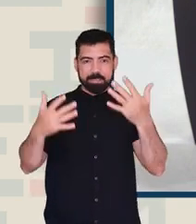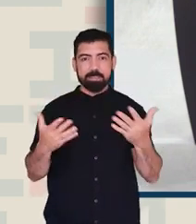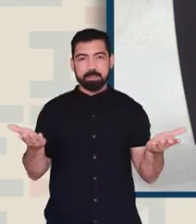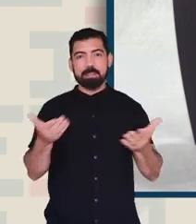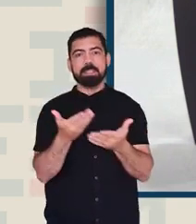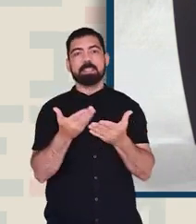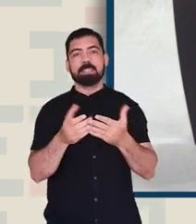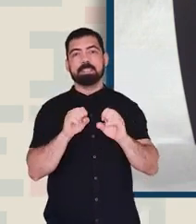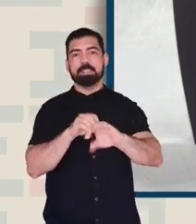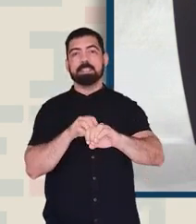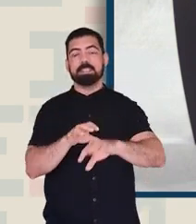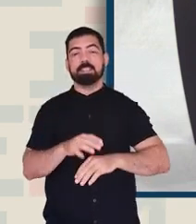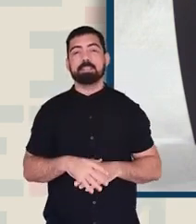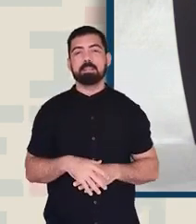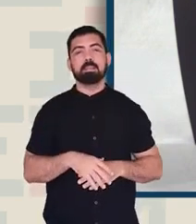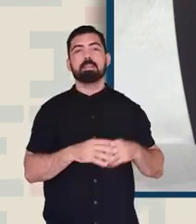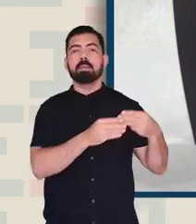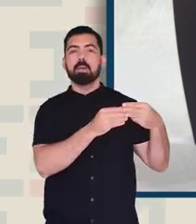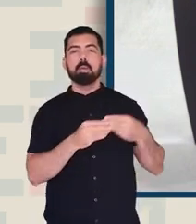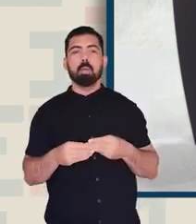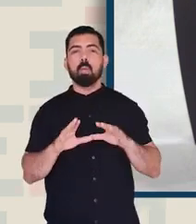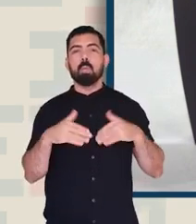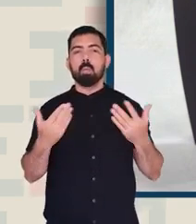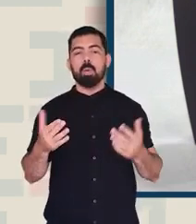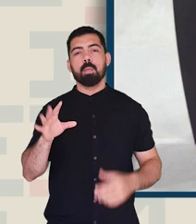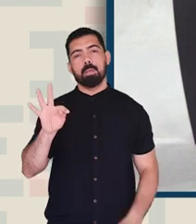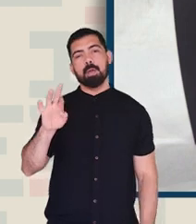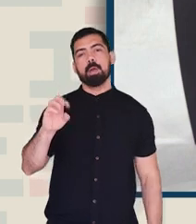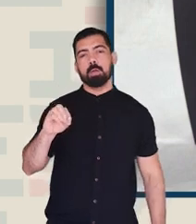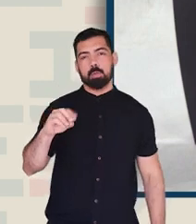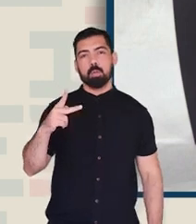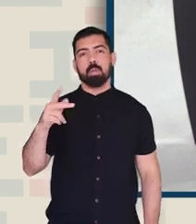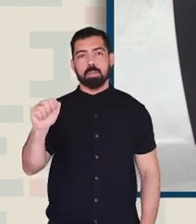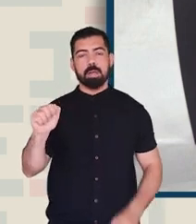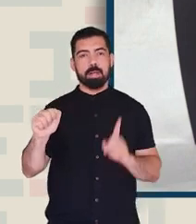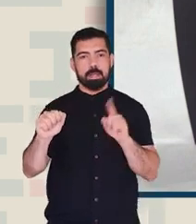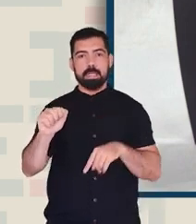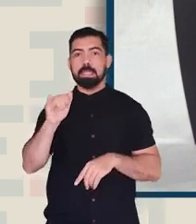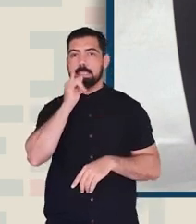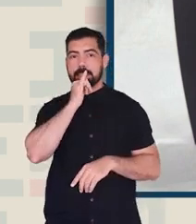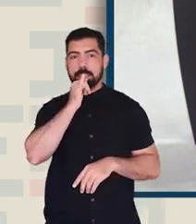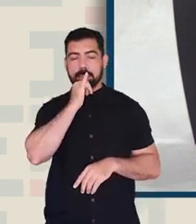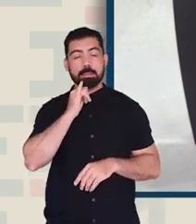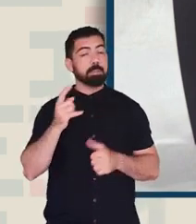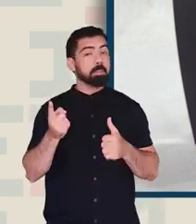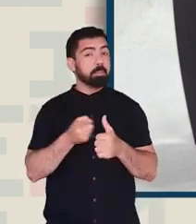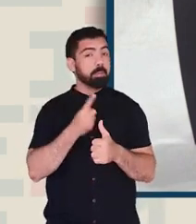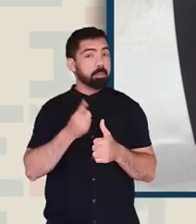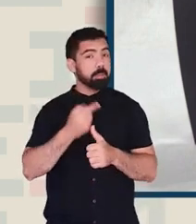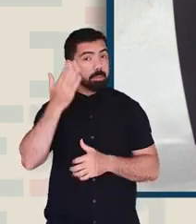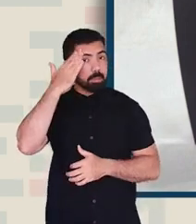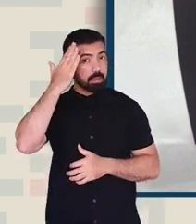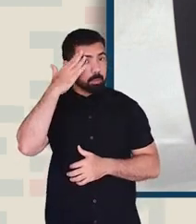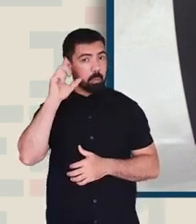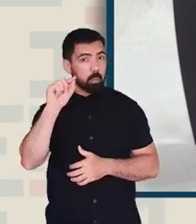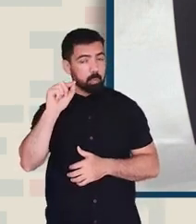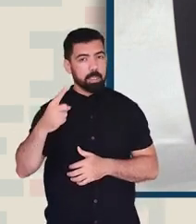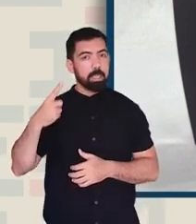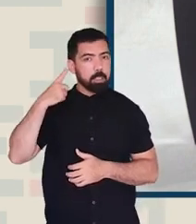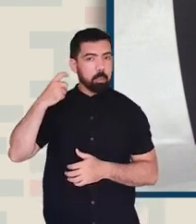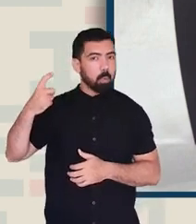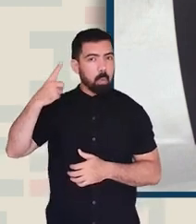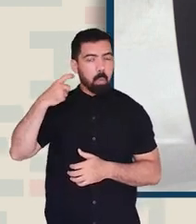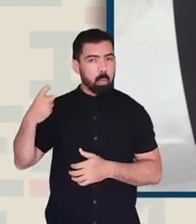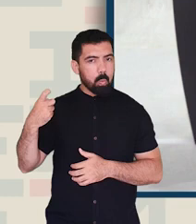que a gente trouxe aqui, trazendo aqui a trompa como exemplo, tá? Então, a princípio, é entender que